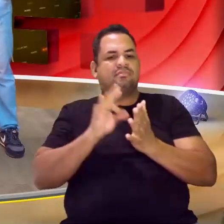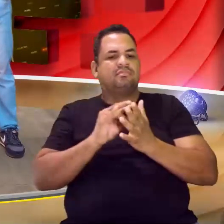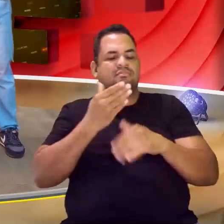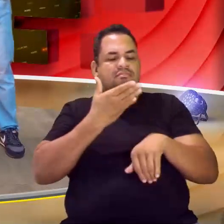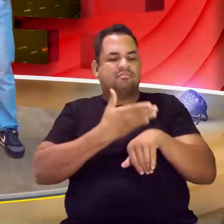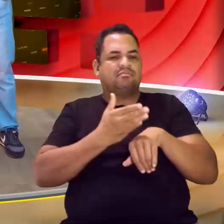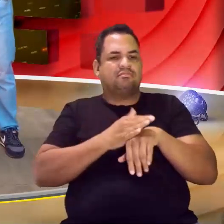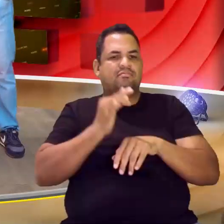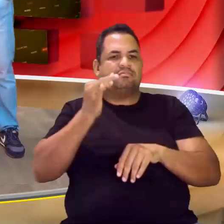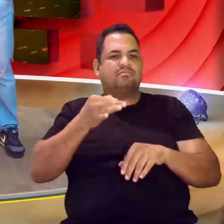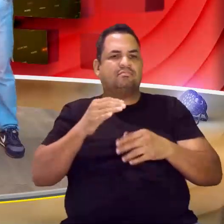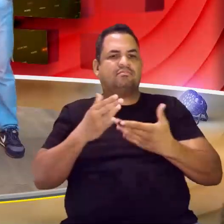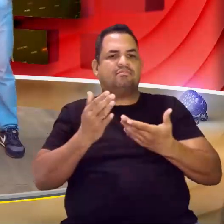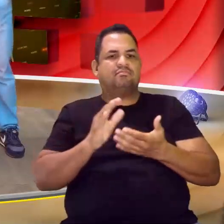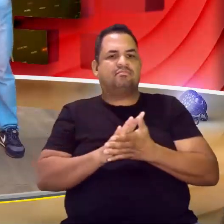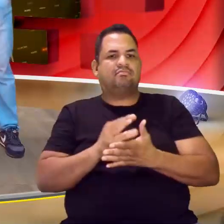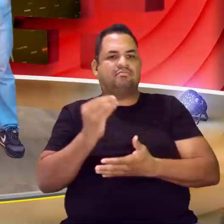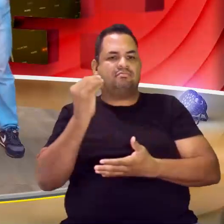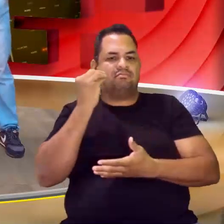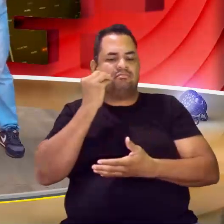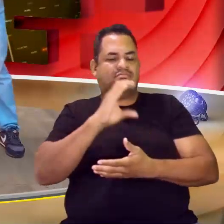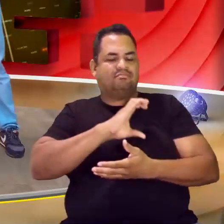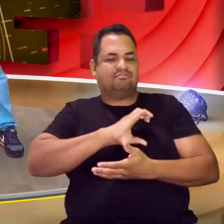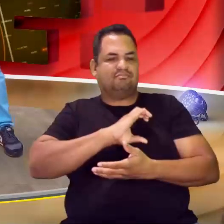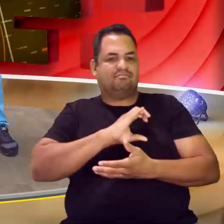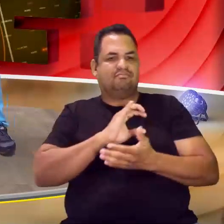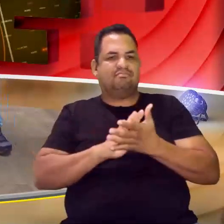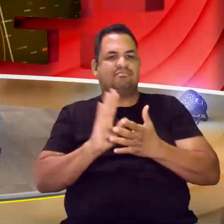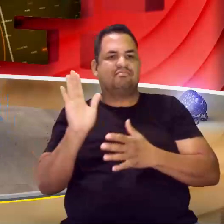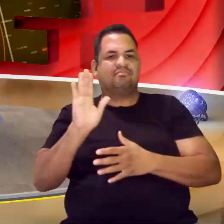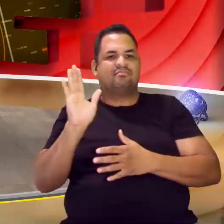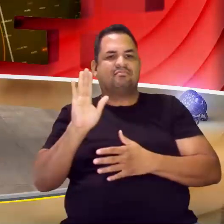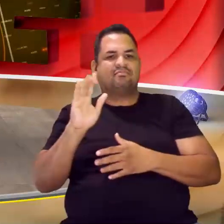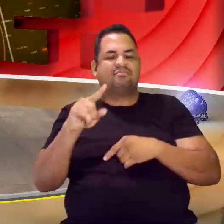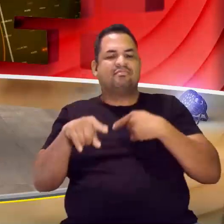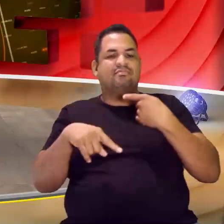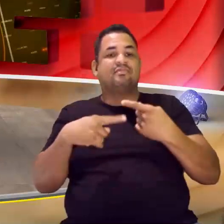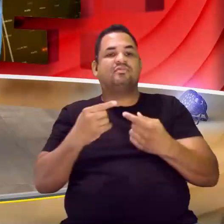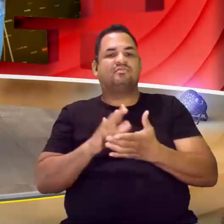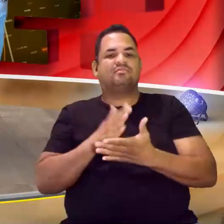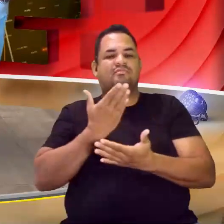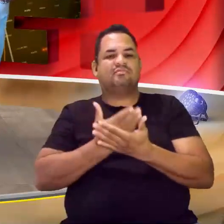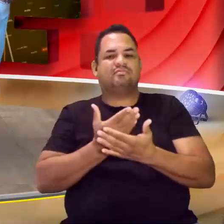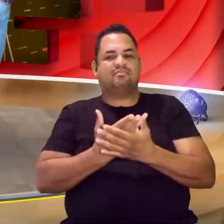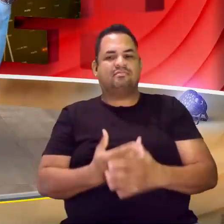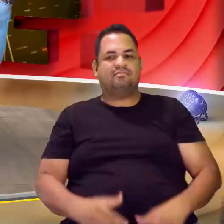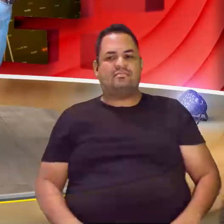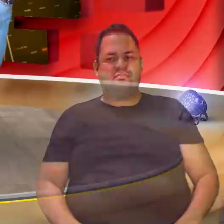prática, tá certo? Certo. Aquele beijo no coração. Tchau, tchau, gente. Até a próxima aula.